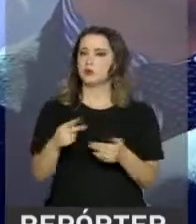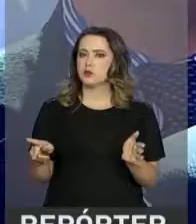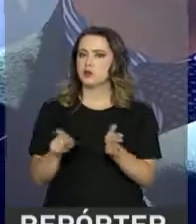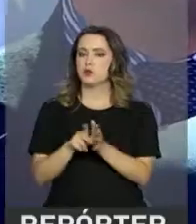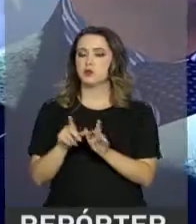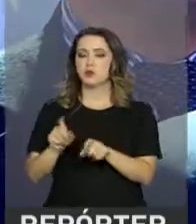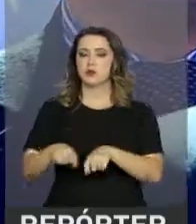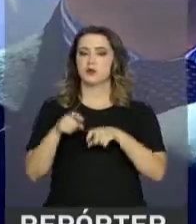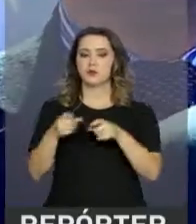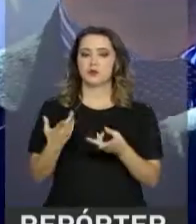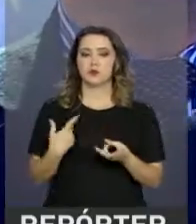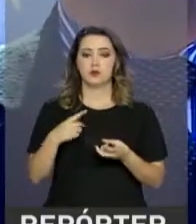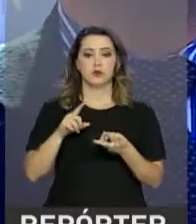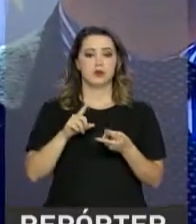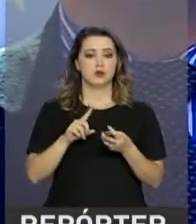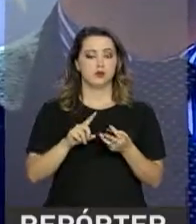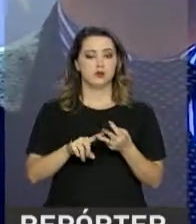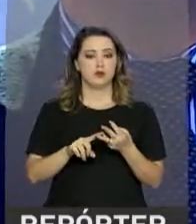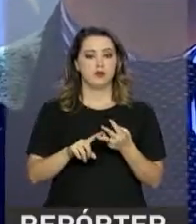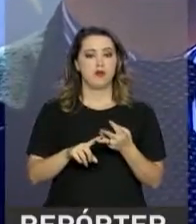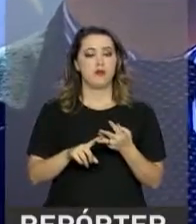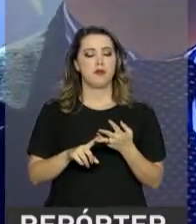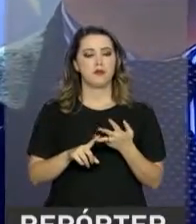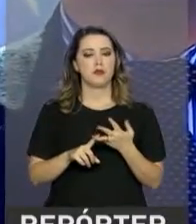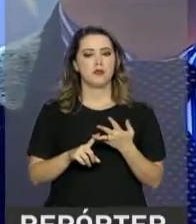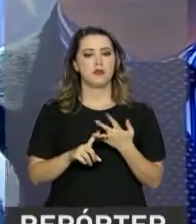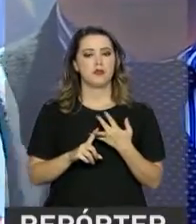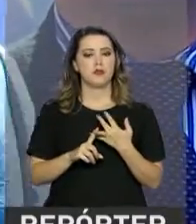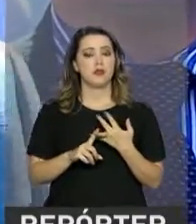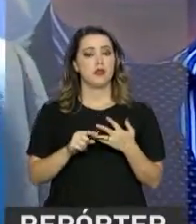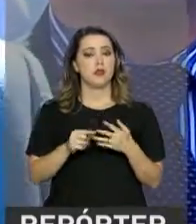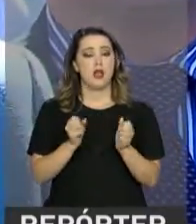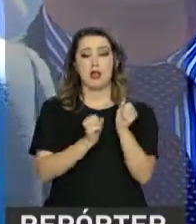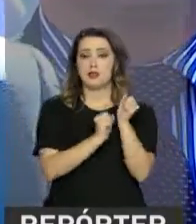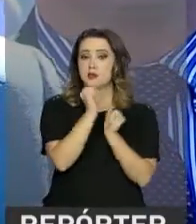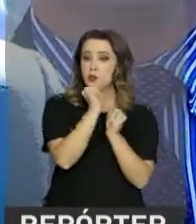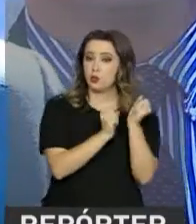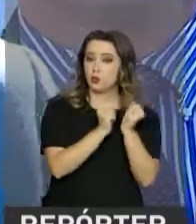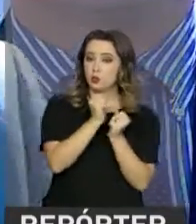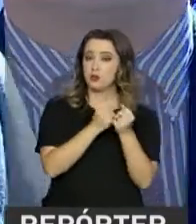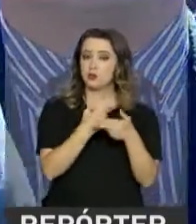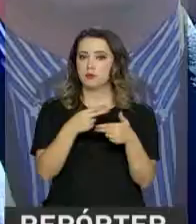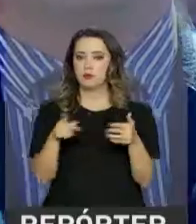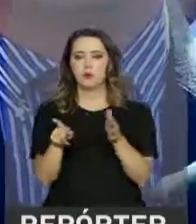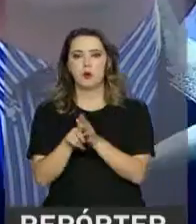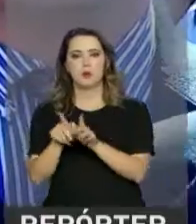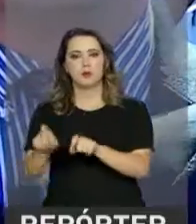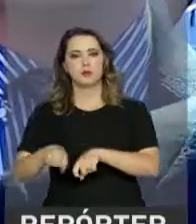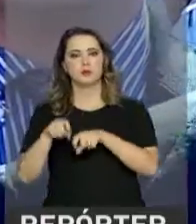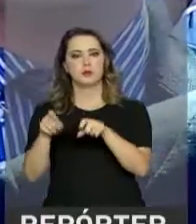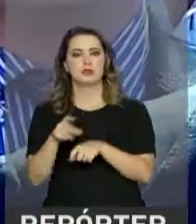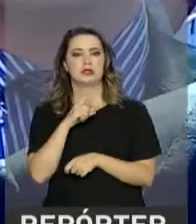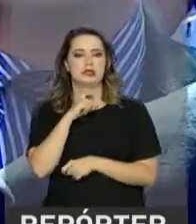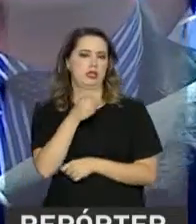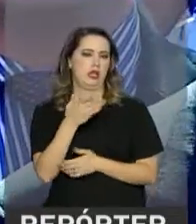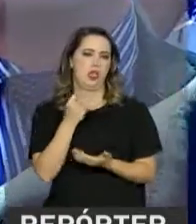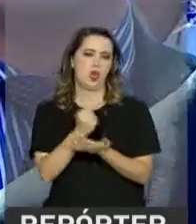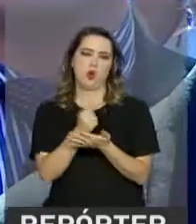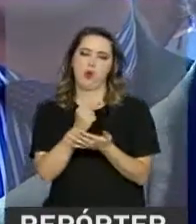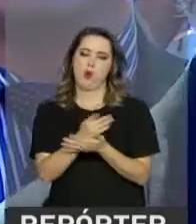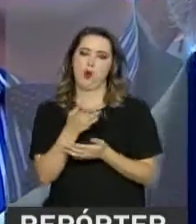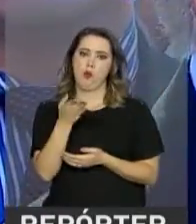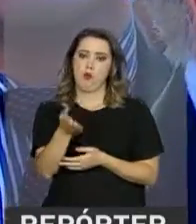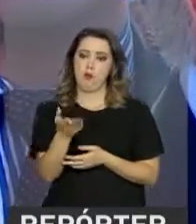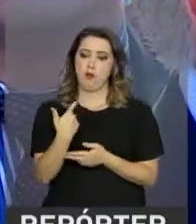agronegócio, da questão das fábricas de máquinas, né? Quer dizer, uma confiança absoluta. Vocês sabem que ninguém vai adquirir máquinas